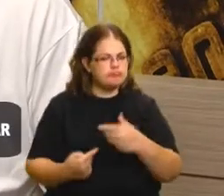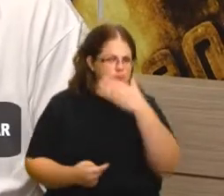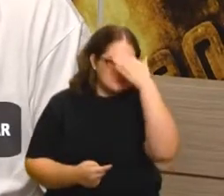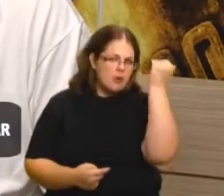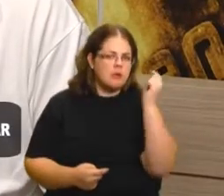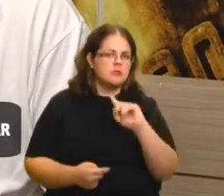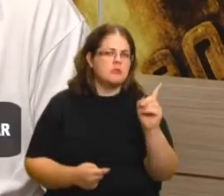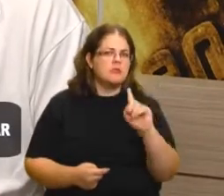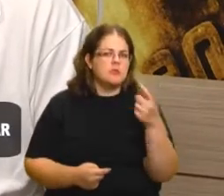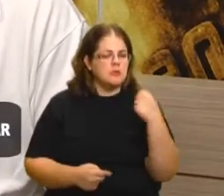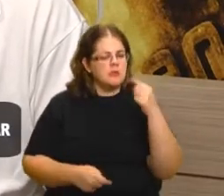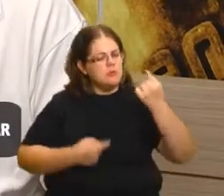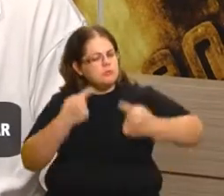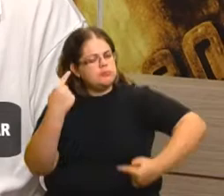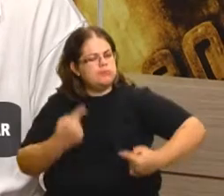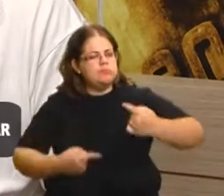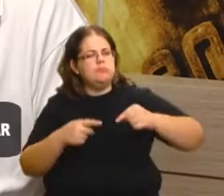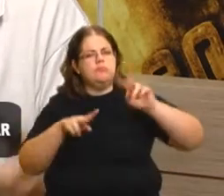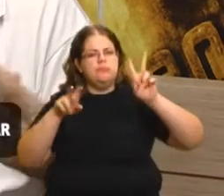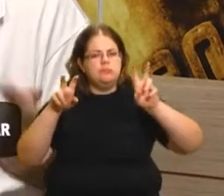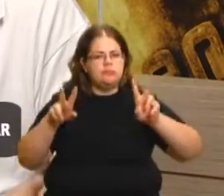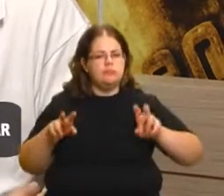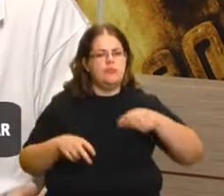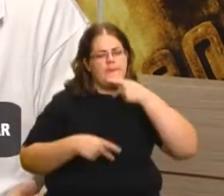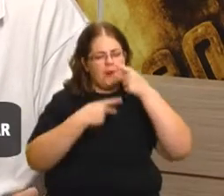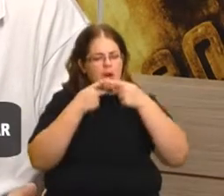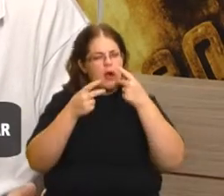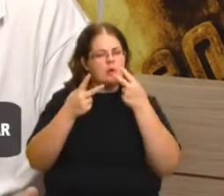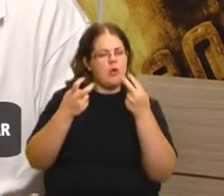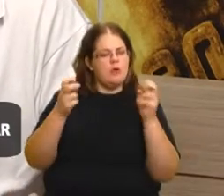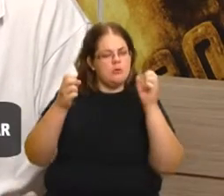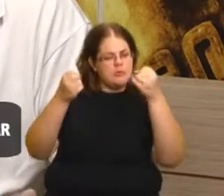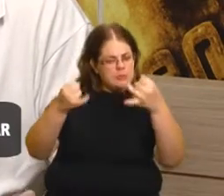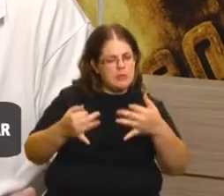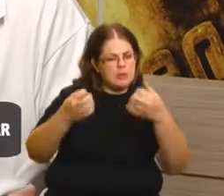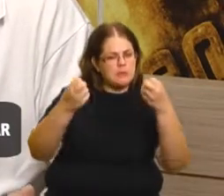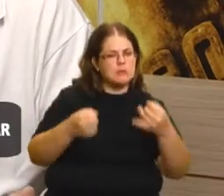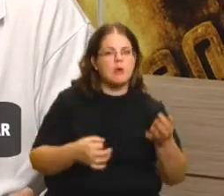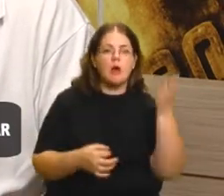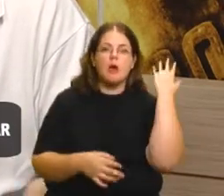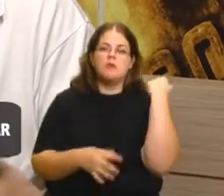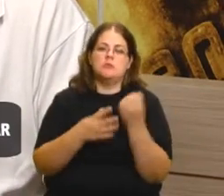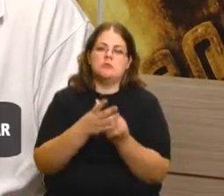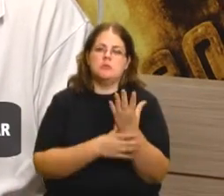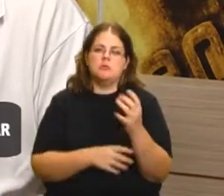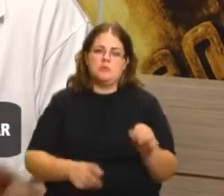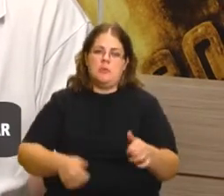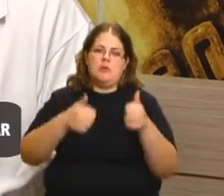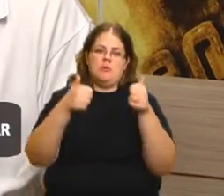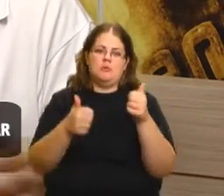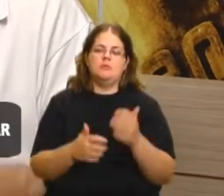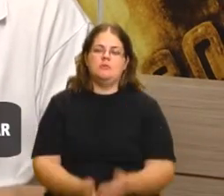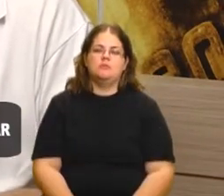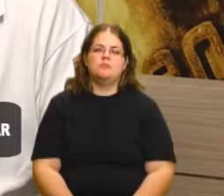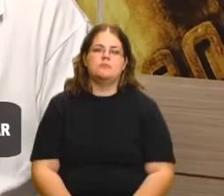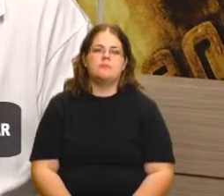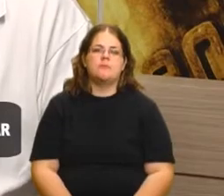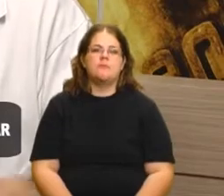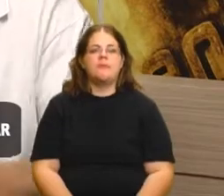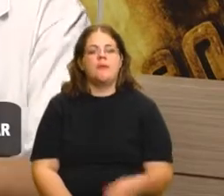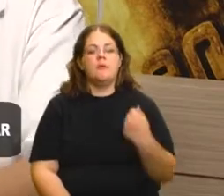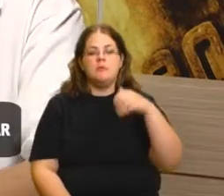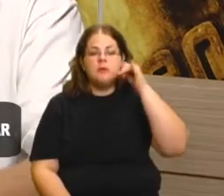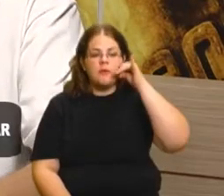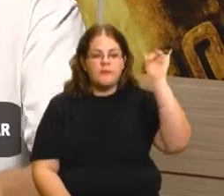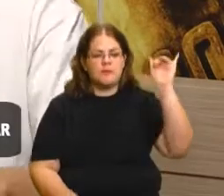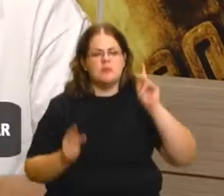caia no esquecimento. Quanto mais a gente discutir, quanto mais a gente falar sobre o que aconteceu naquela época, melhor. Justamente para evitar